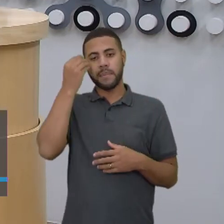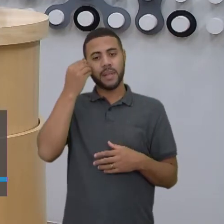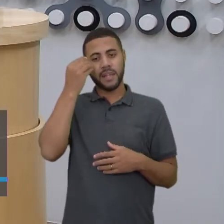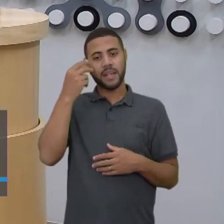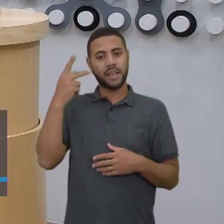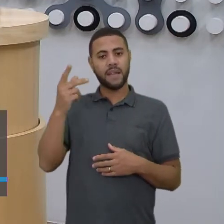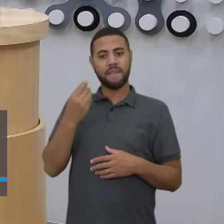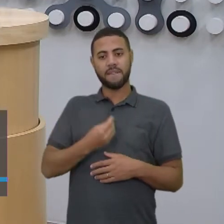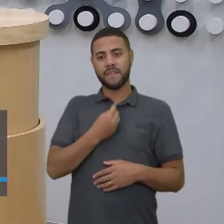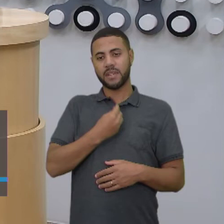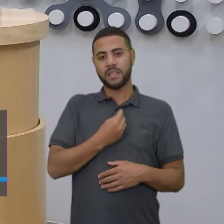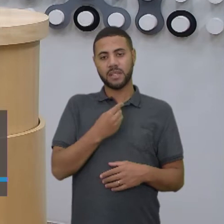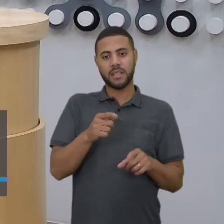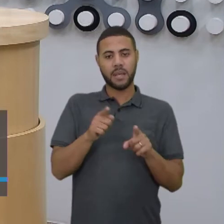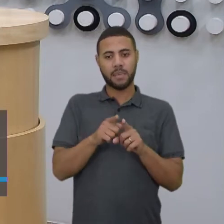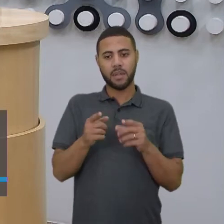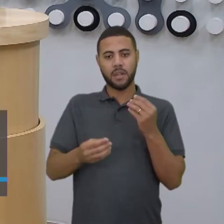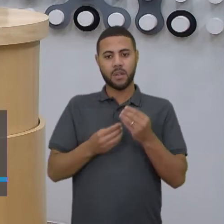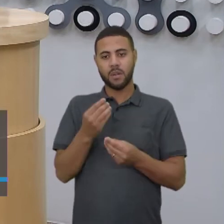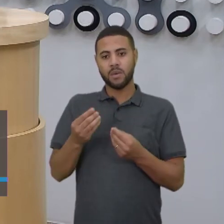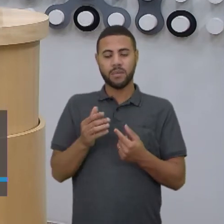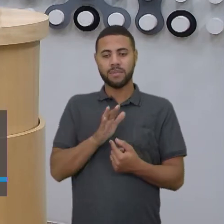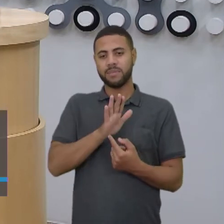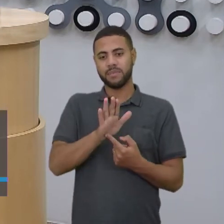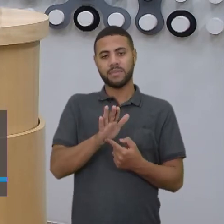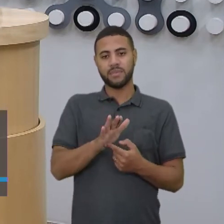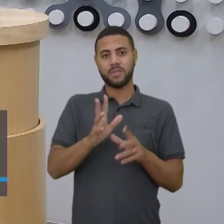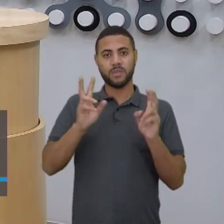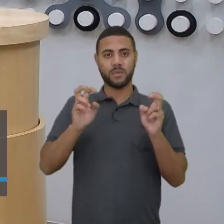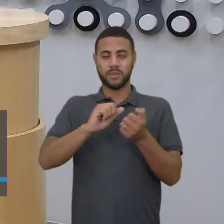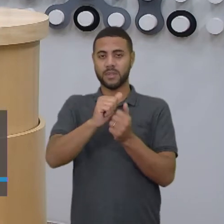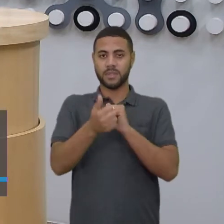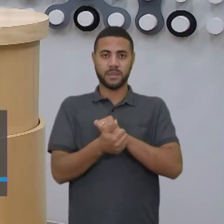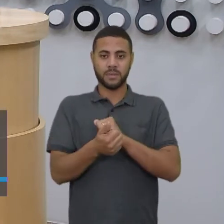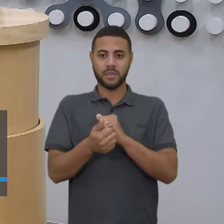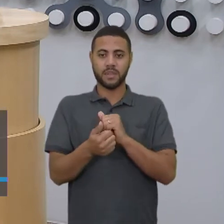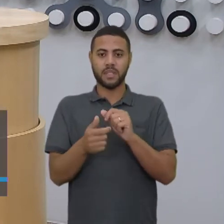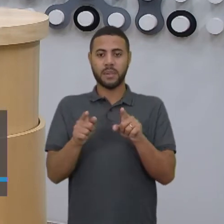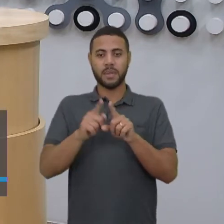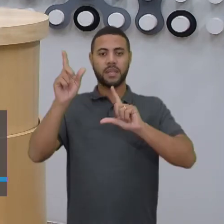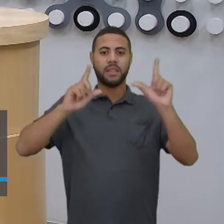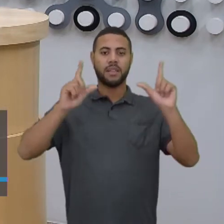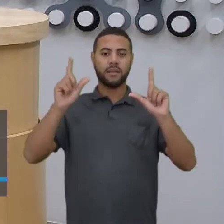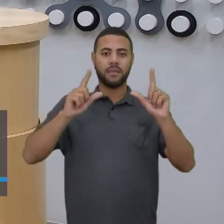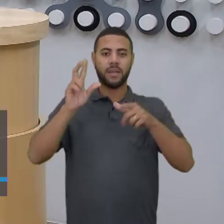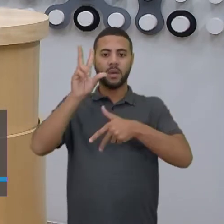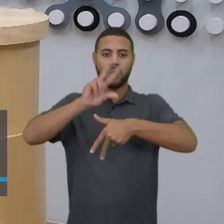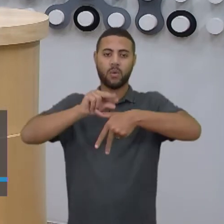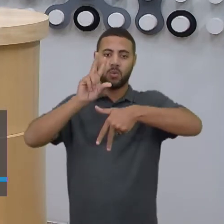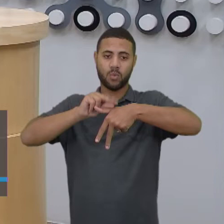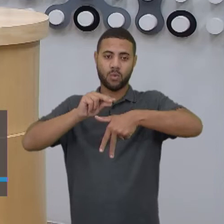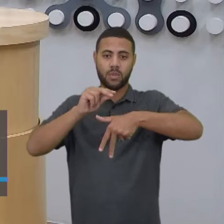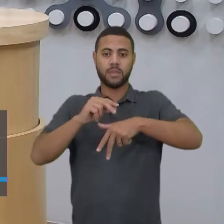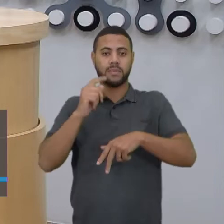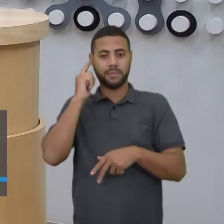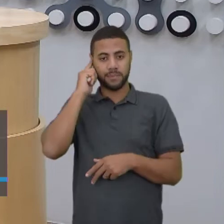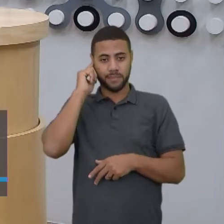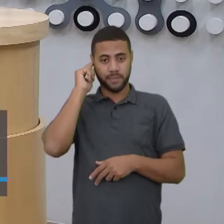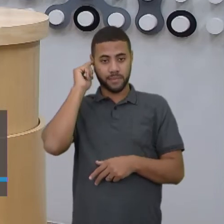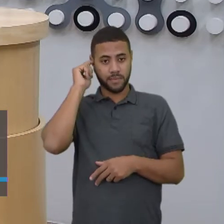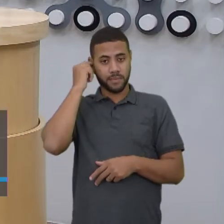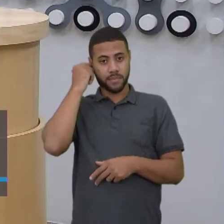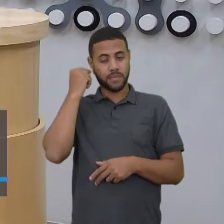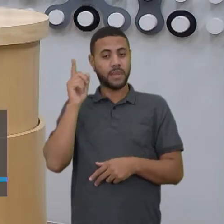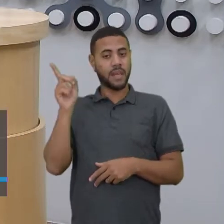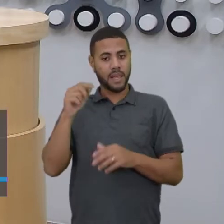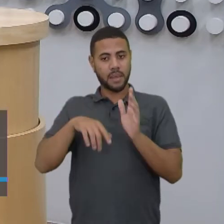e do comando dela frente ao esporte de uma TV, que é a TV Cultura. Então é uma mulher coordenando o esporte da